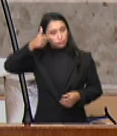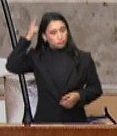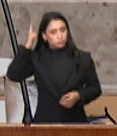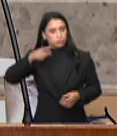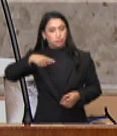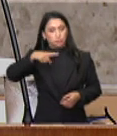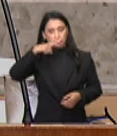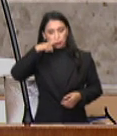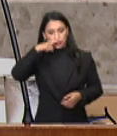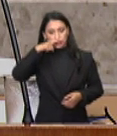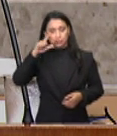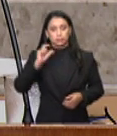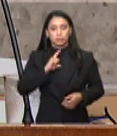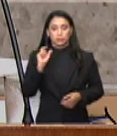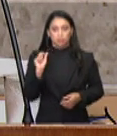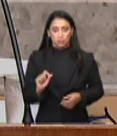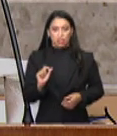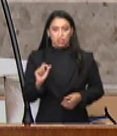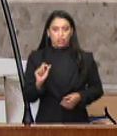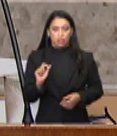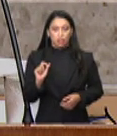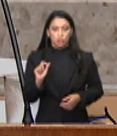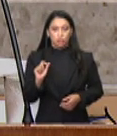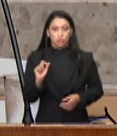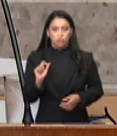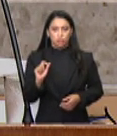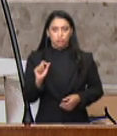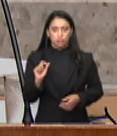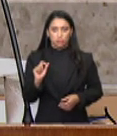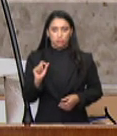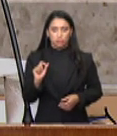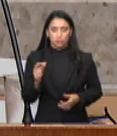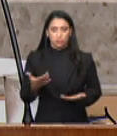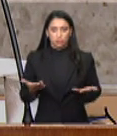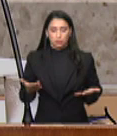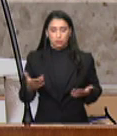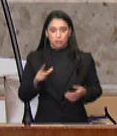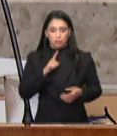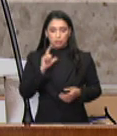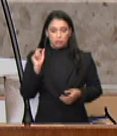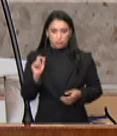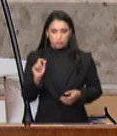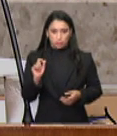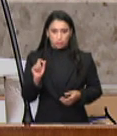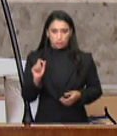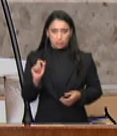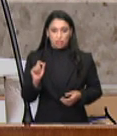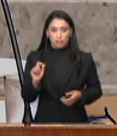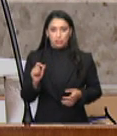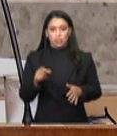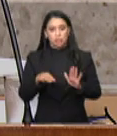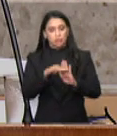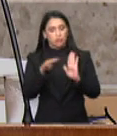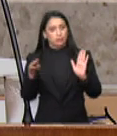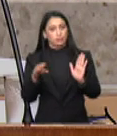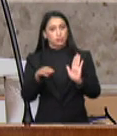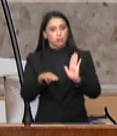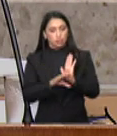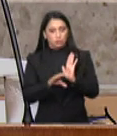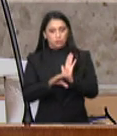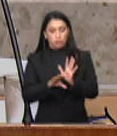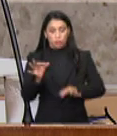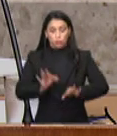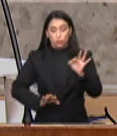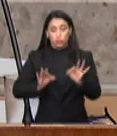Edson Fachin, Luiz Fux e Dias Toffoli, que convertiam a apreciação do pleito de medida cautelar em julgamento de